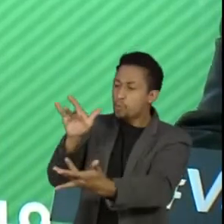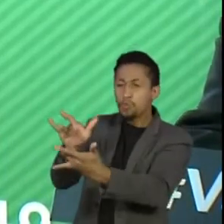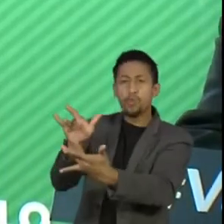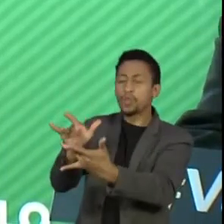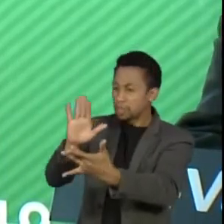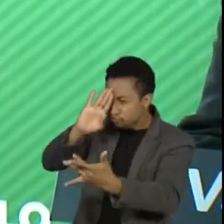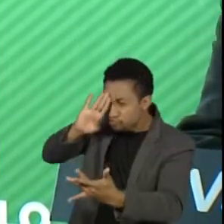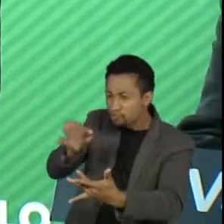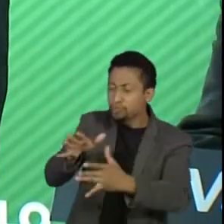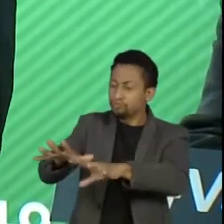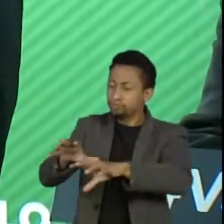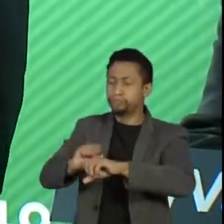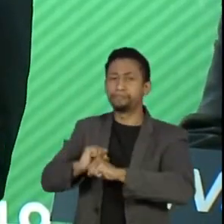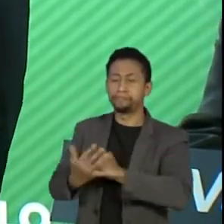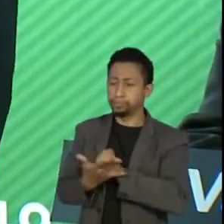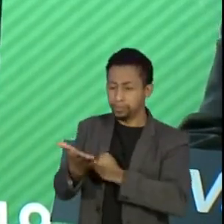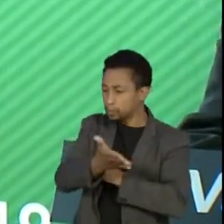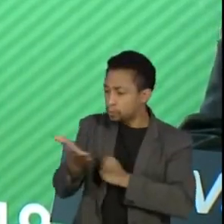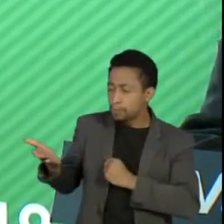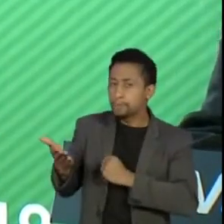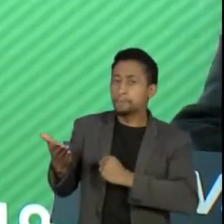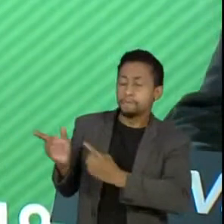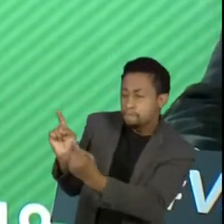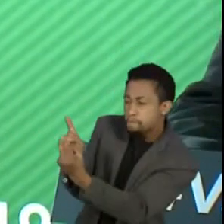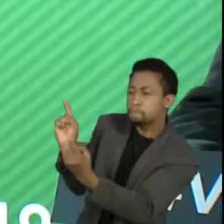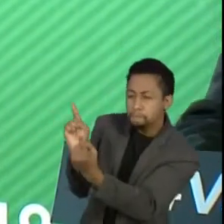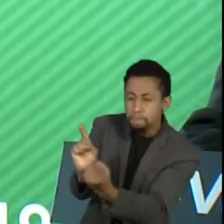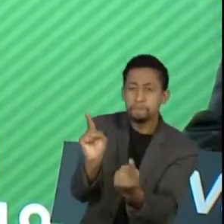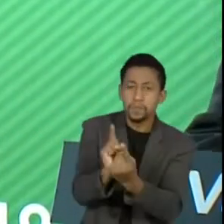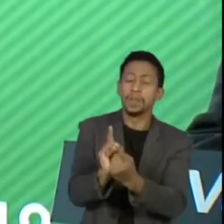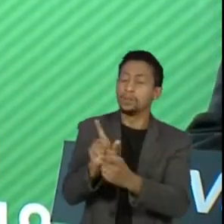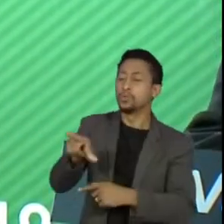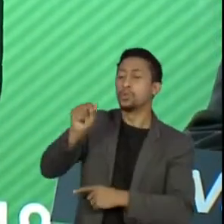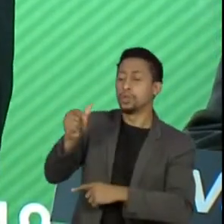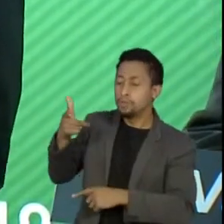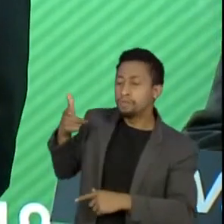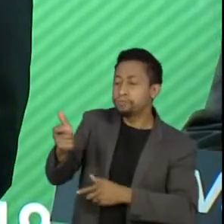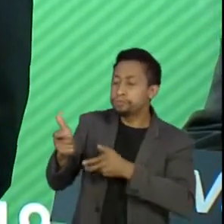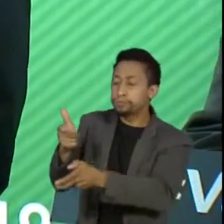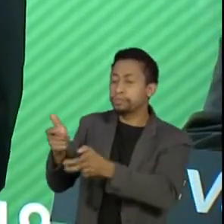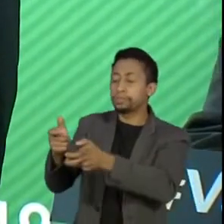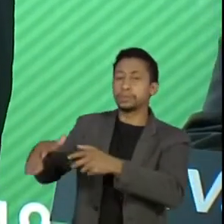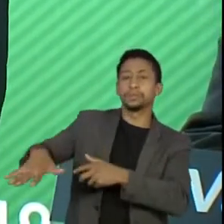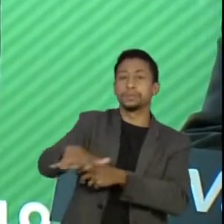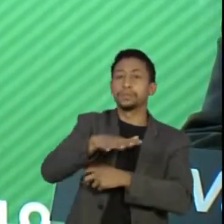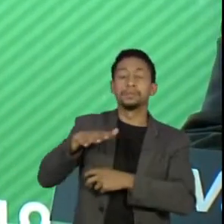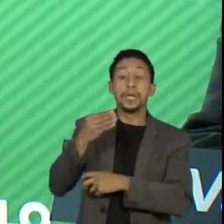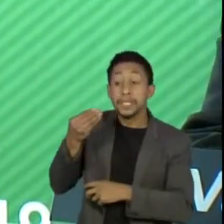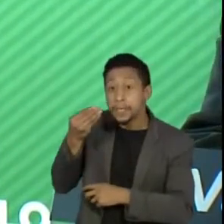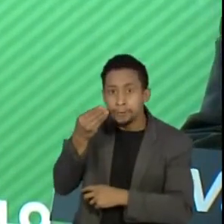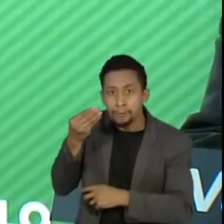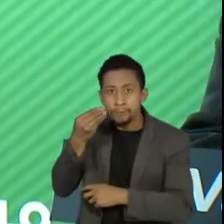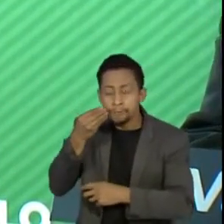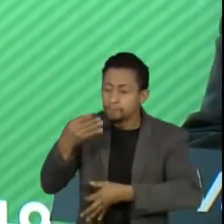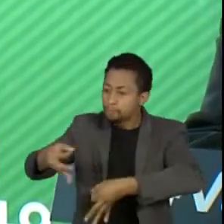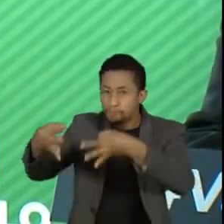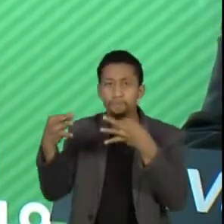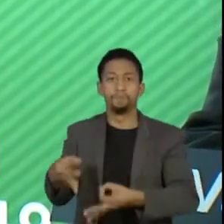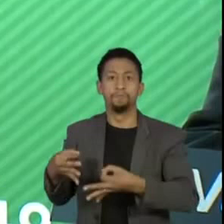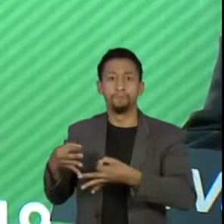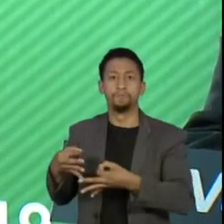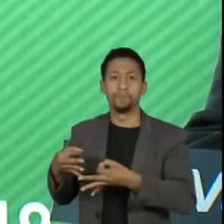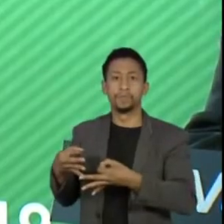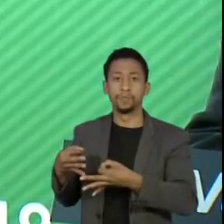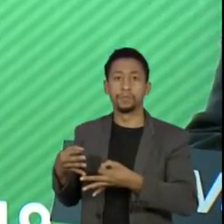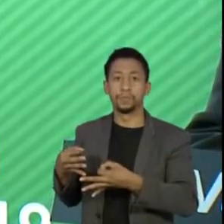com Covid-19, o fizemos deliberadamente para colocar o maior teste possível para